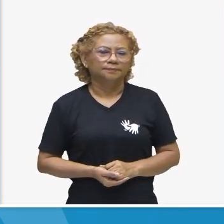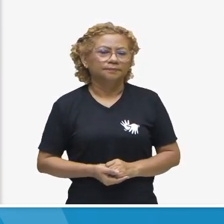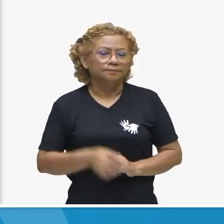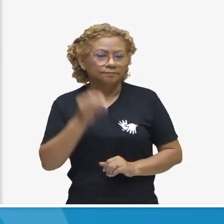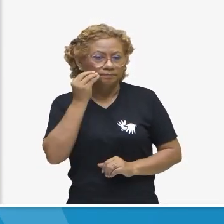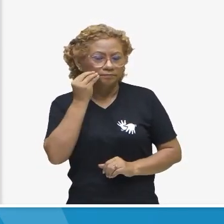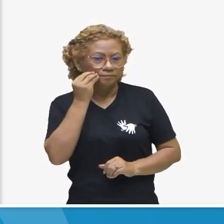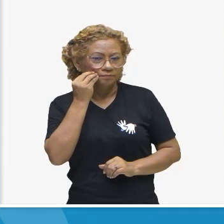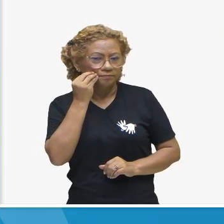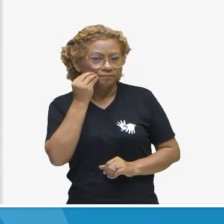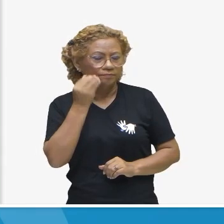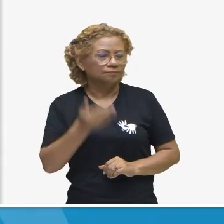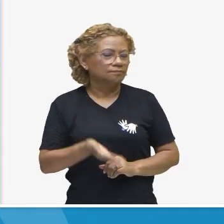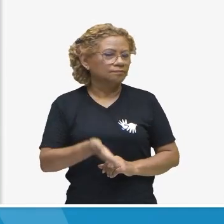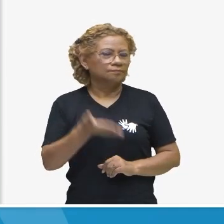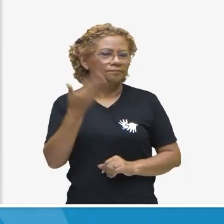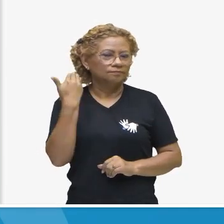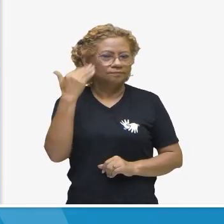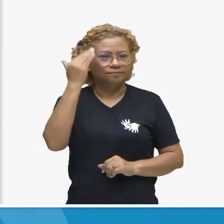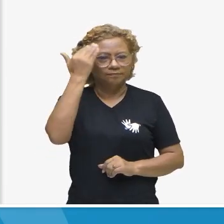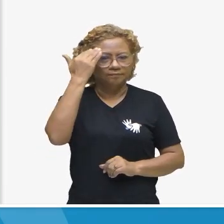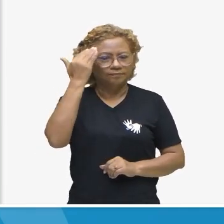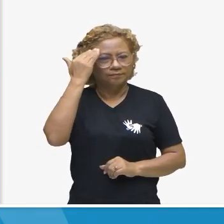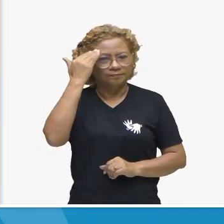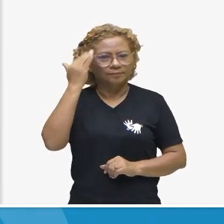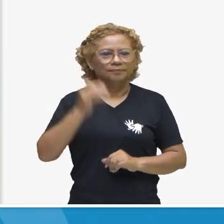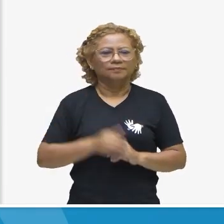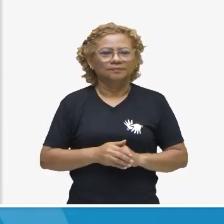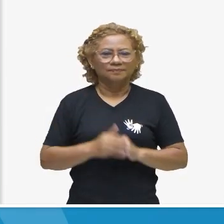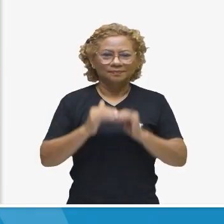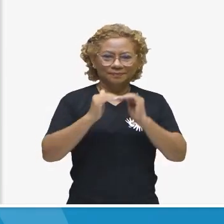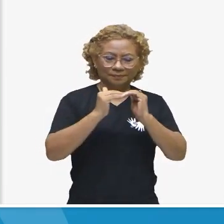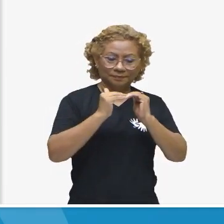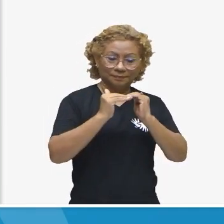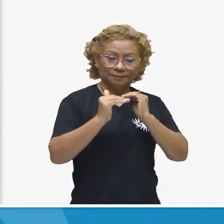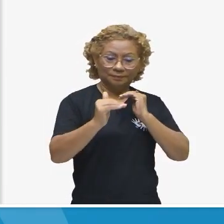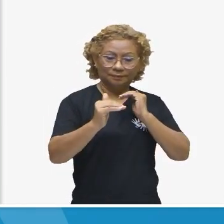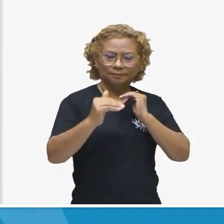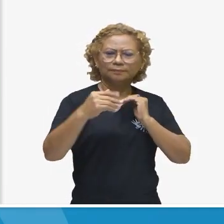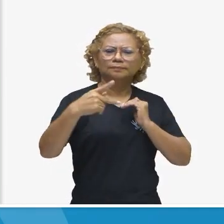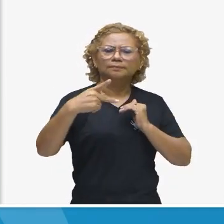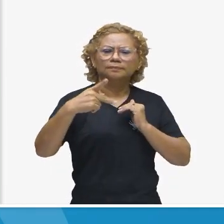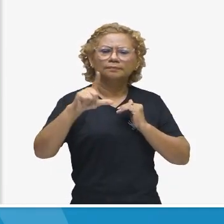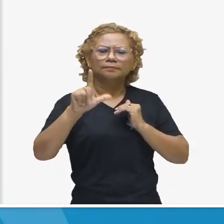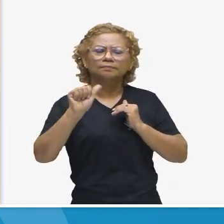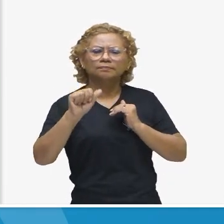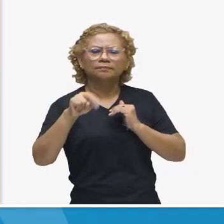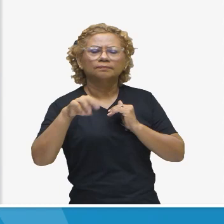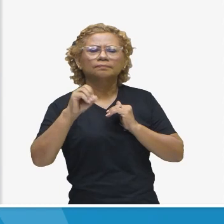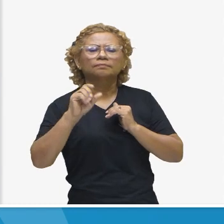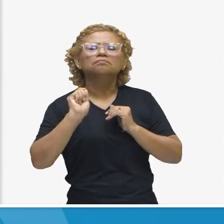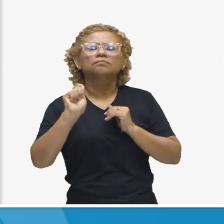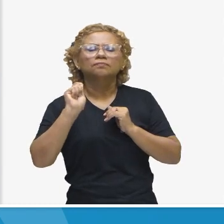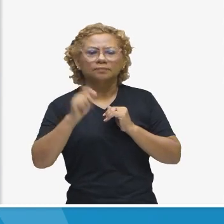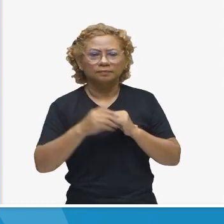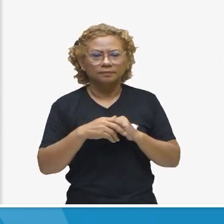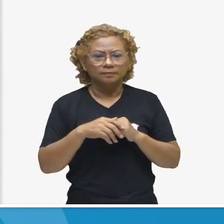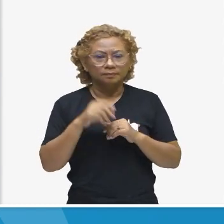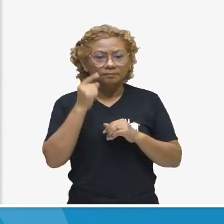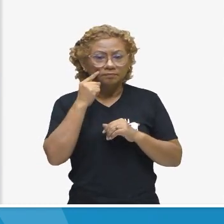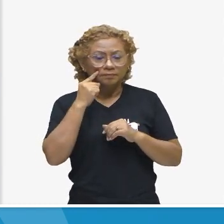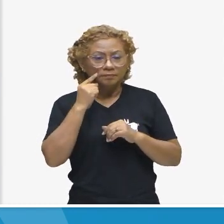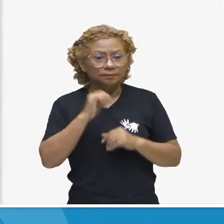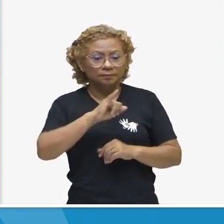então, o que vem a ser o plano. Nós falamos sobre plano. Professor, o que seria o plano? O plano é essa